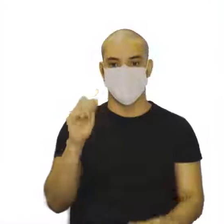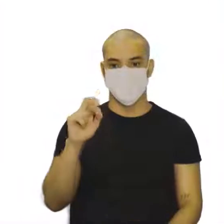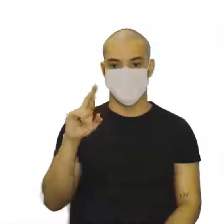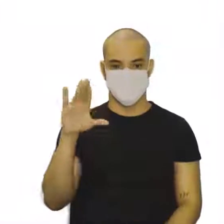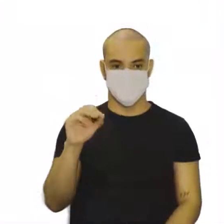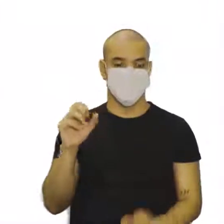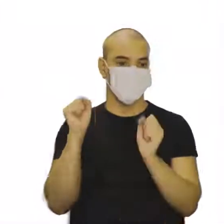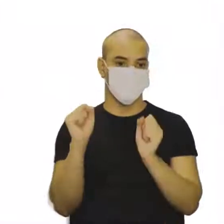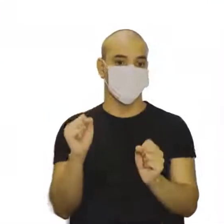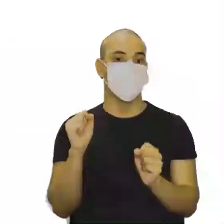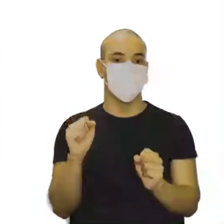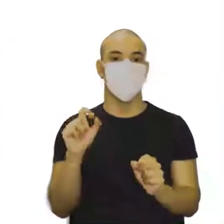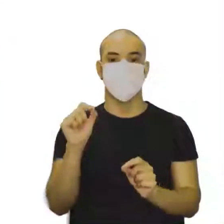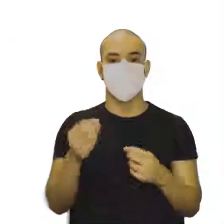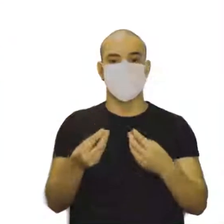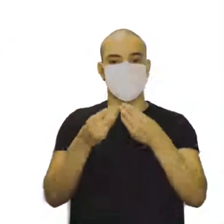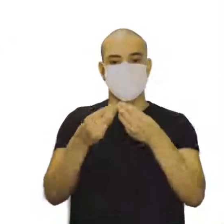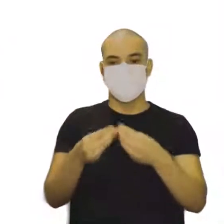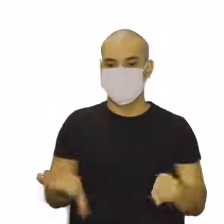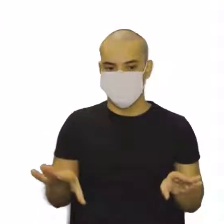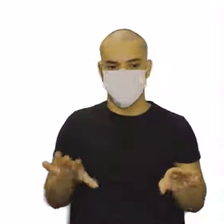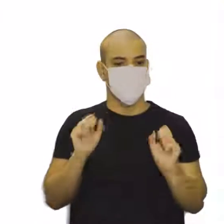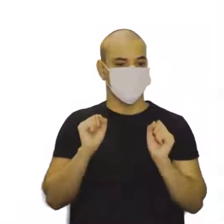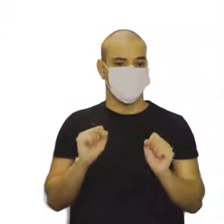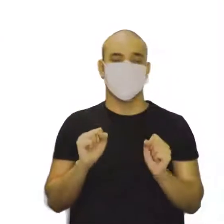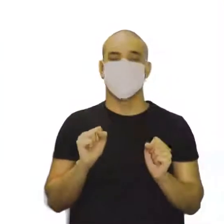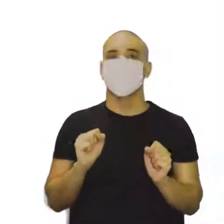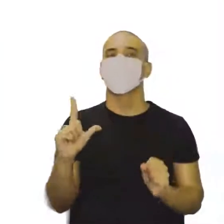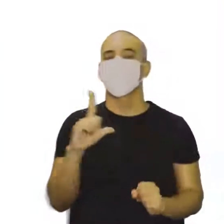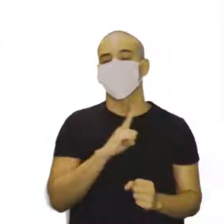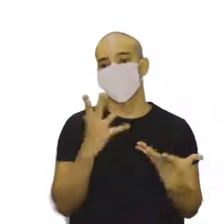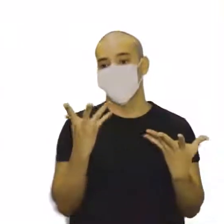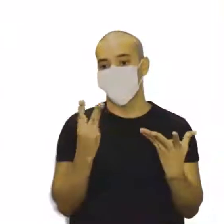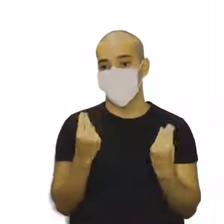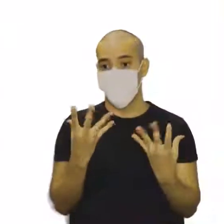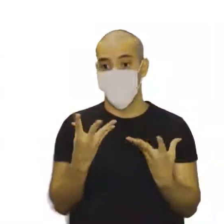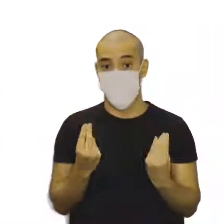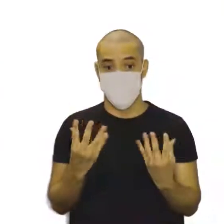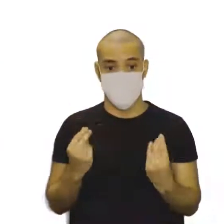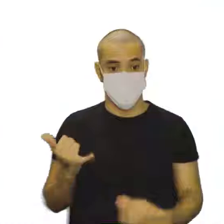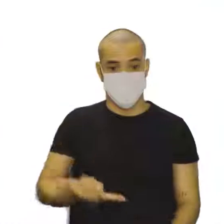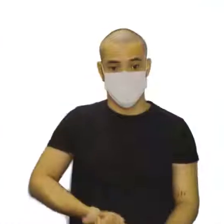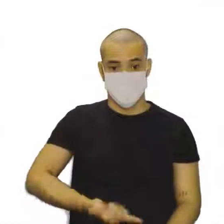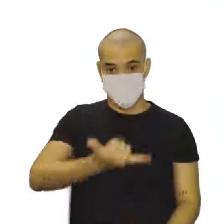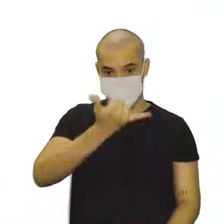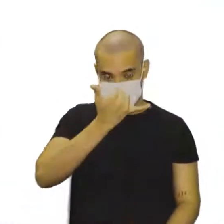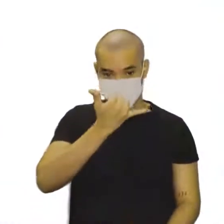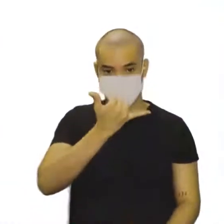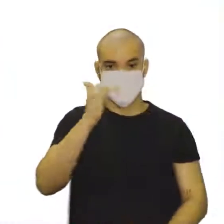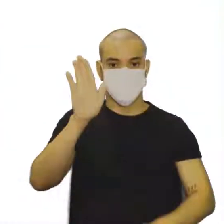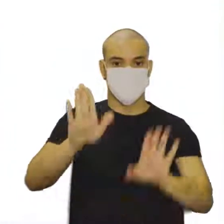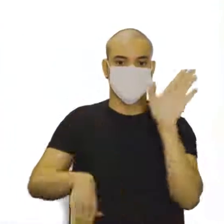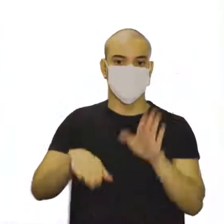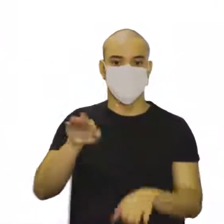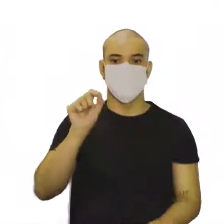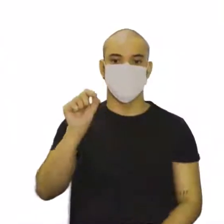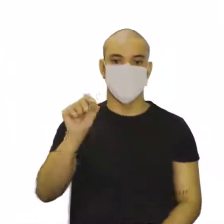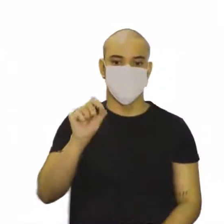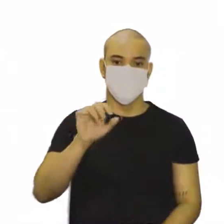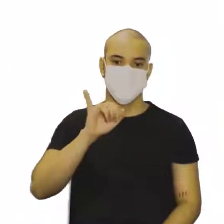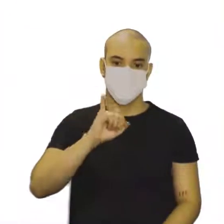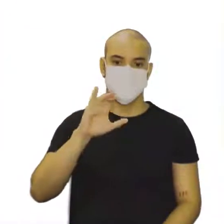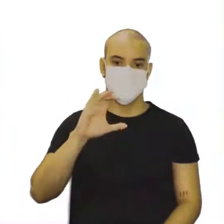podem provocar uma destruição que pode ser grande prejuízo, ok? Então, dependendo aqui